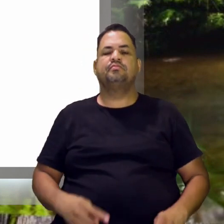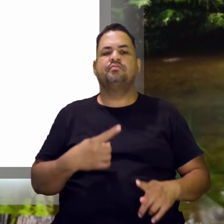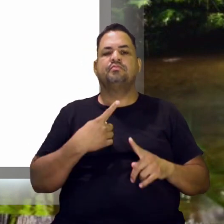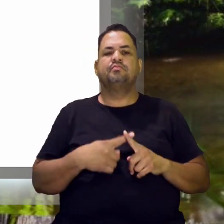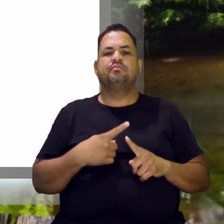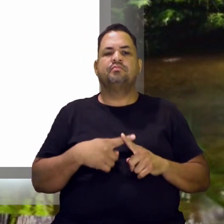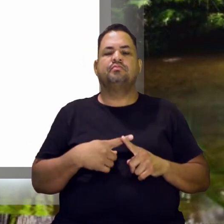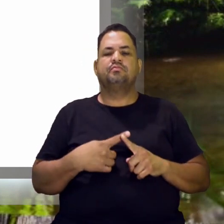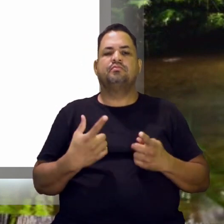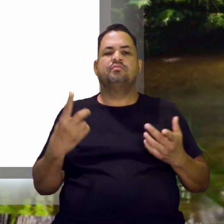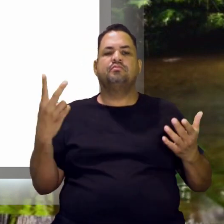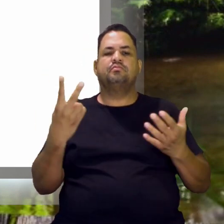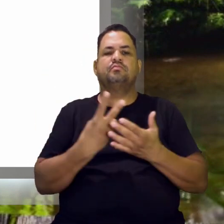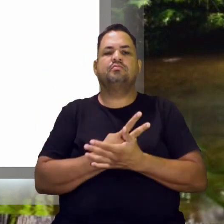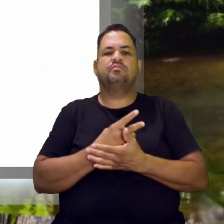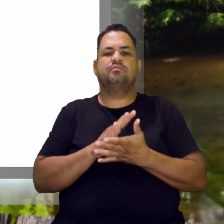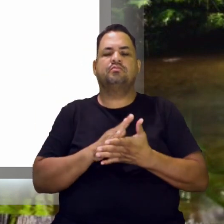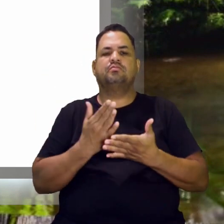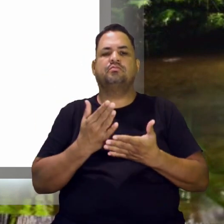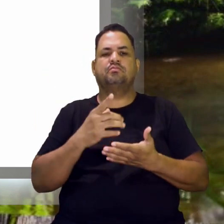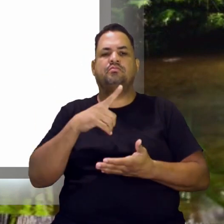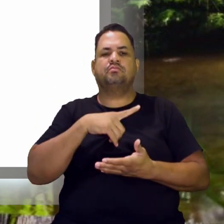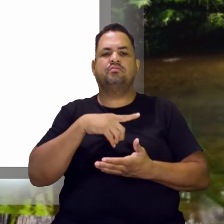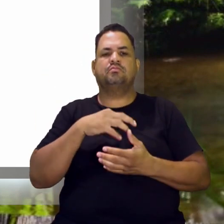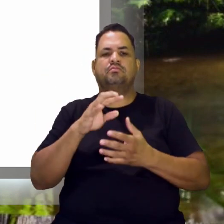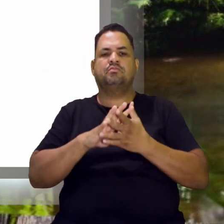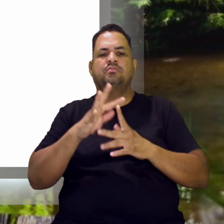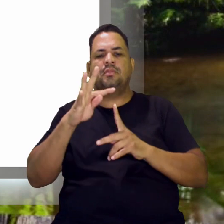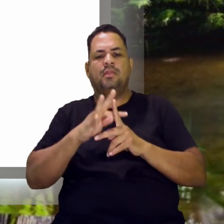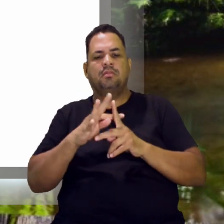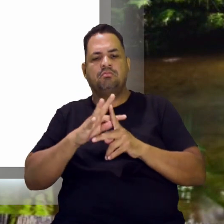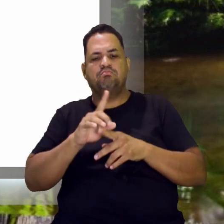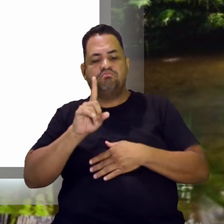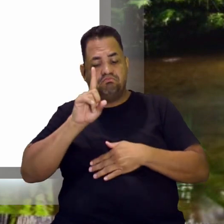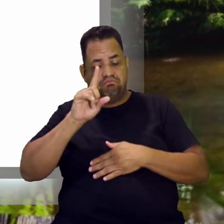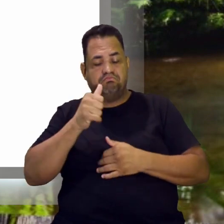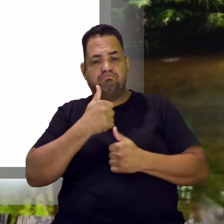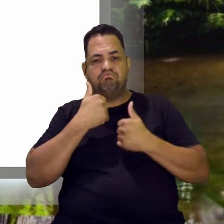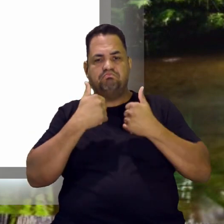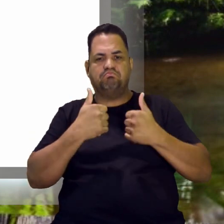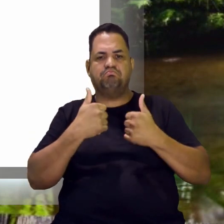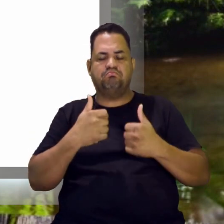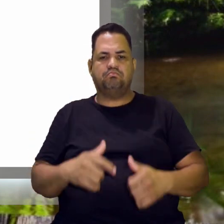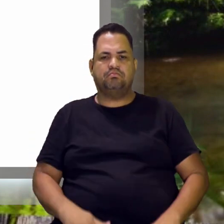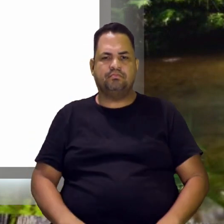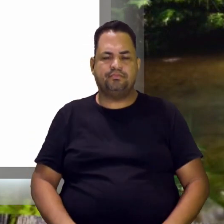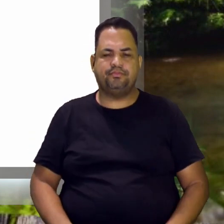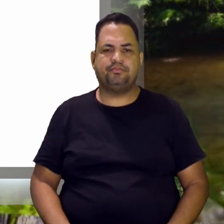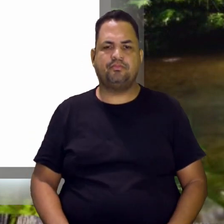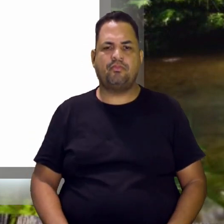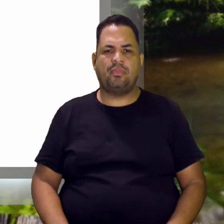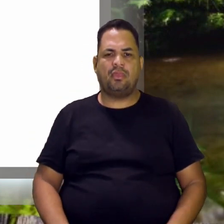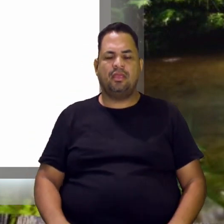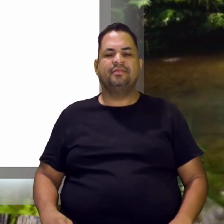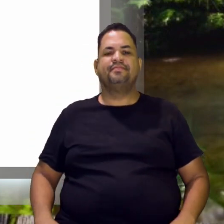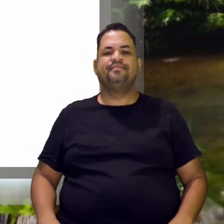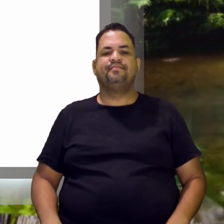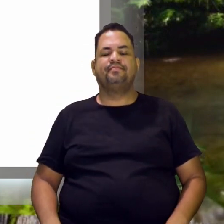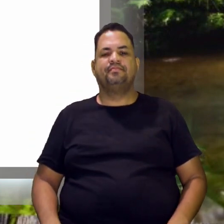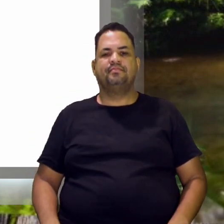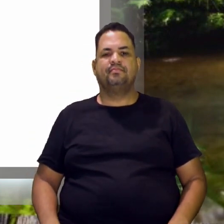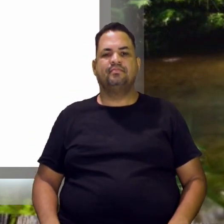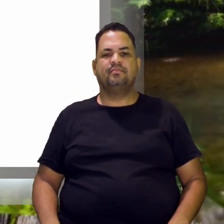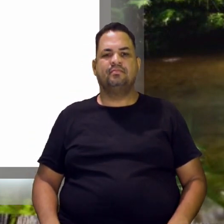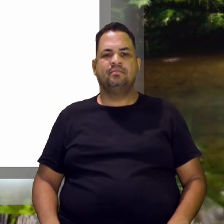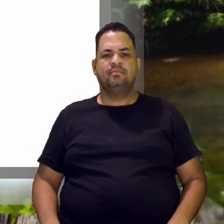ali está acontecendo no ecossistema. Aquilo ali tem a temperatura ideal para ela. Ó. Temperatura é um ser não vivo, né? É um fator, aliás, não